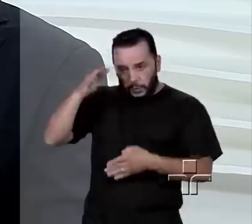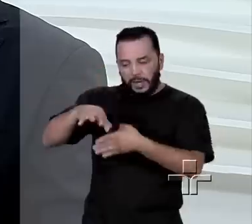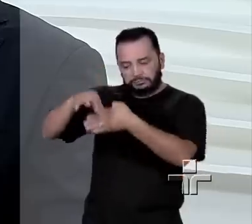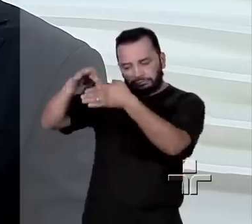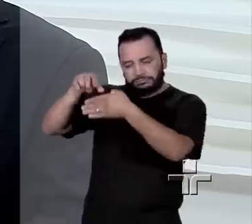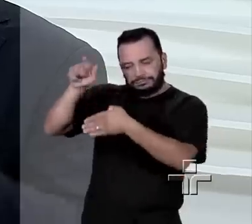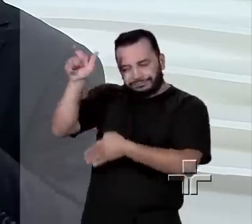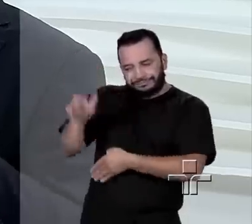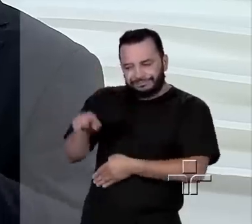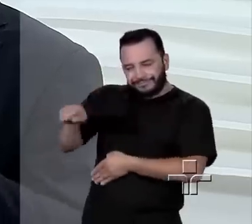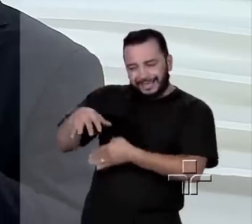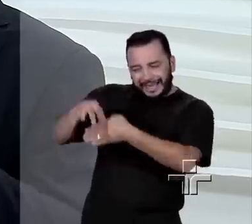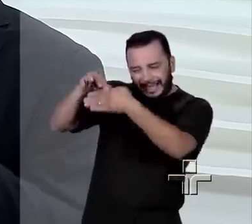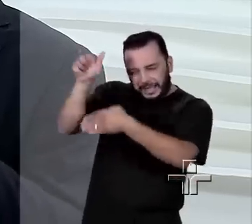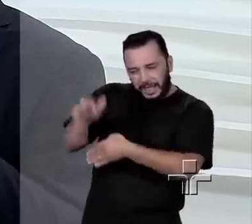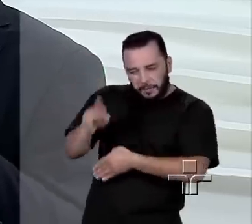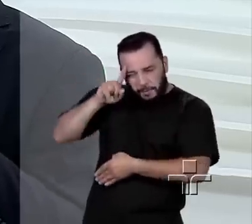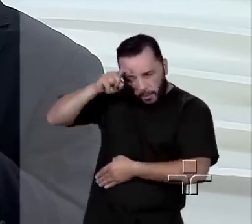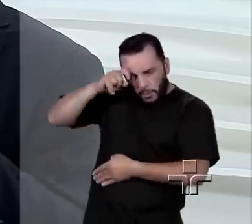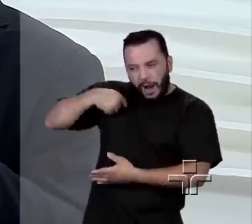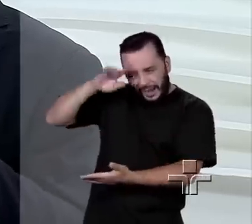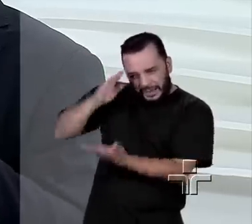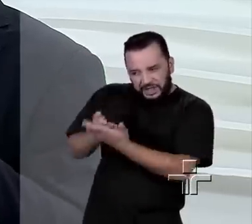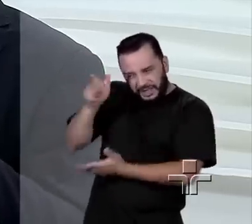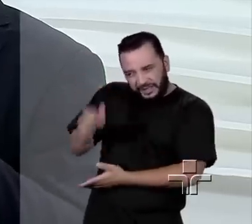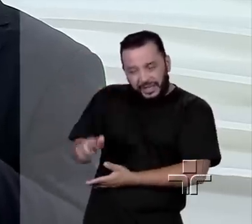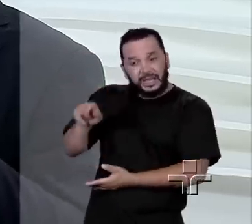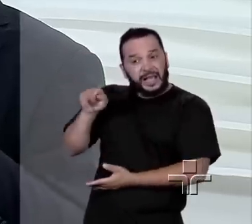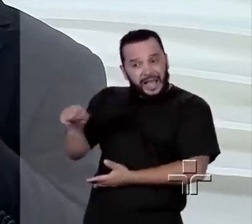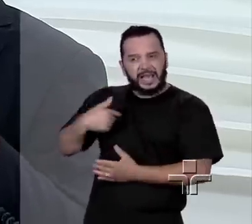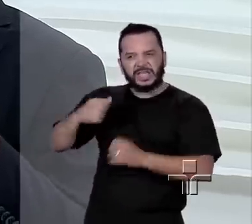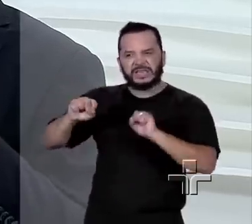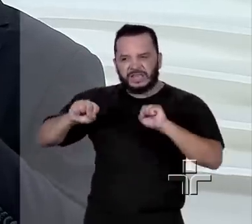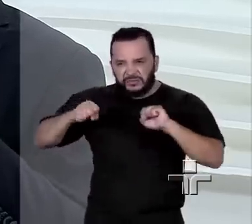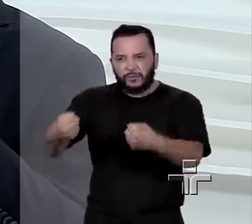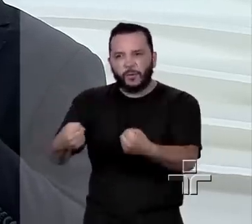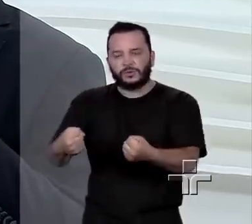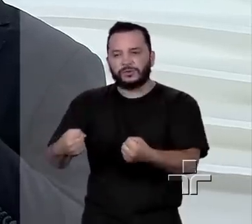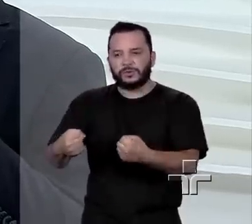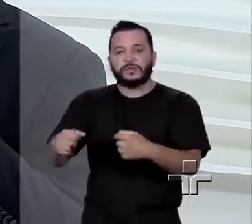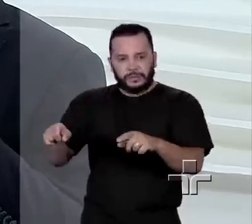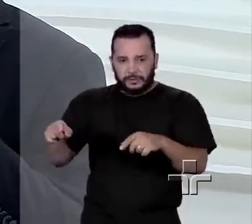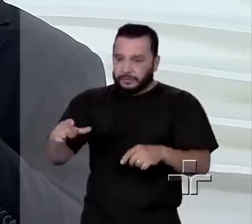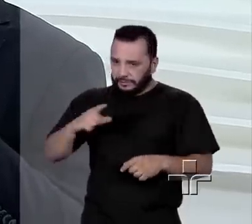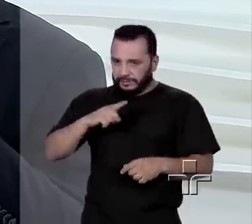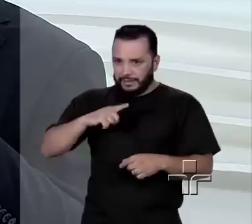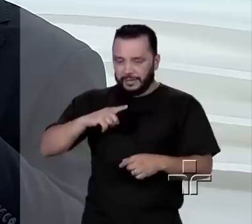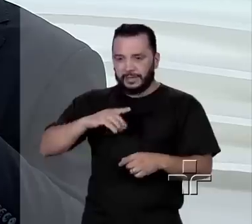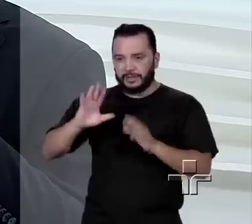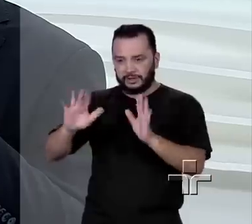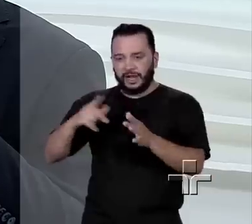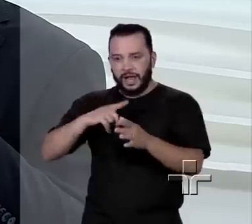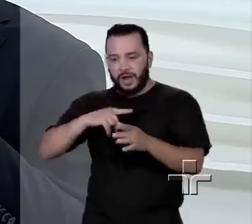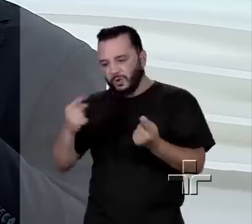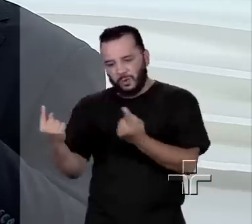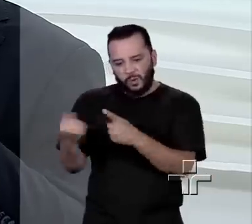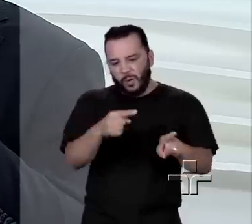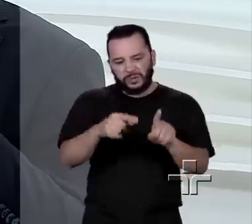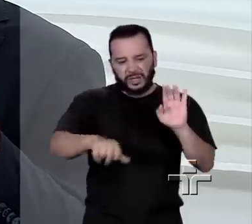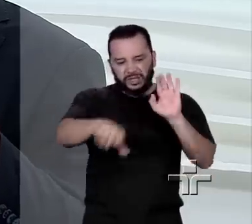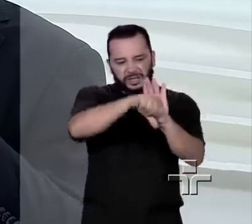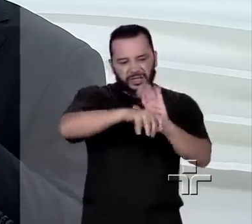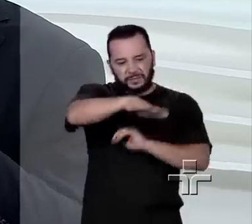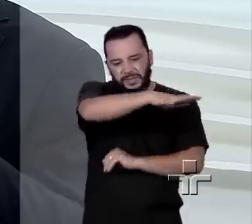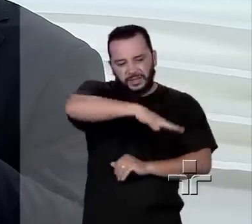se fazer é uma concentração de esforço, não só para o enfrentamento lá na ponta da linha do criminoso,